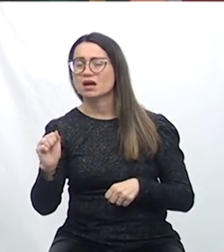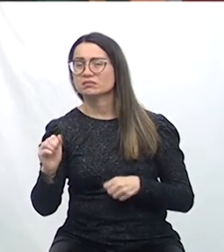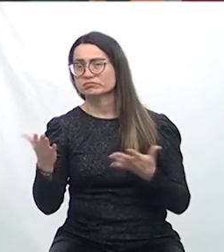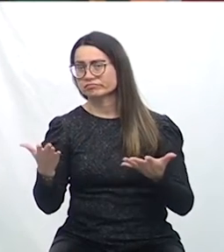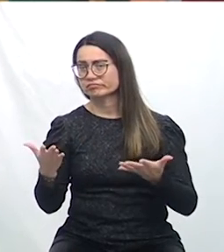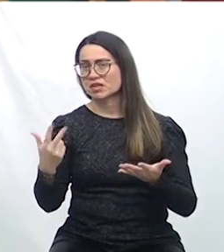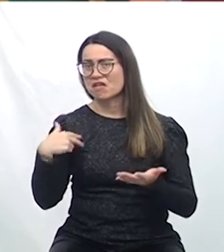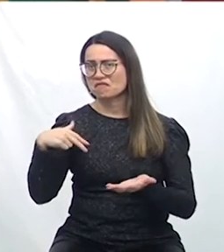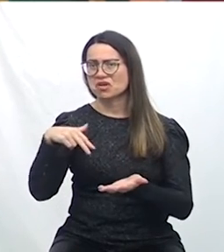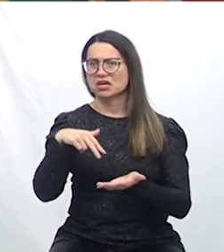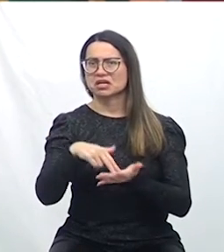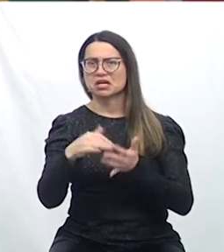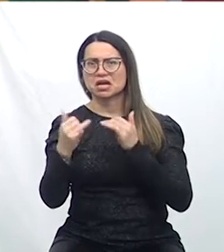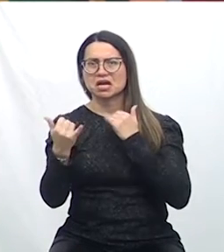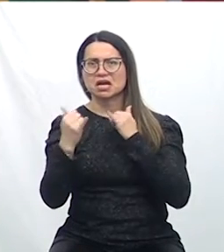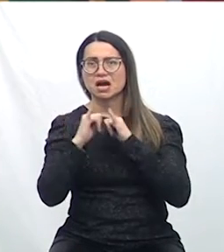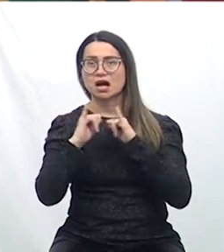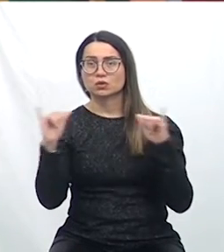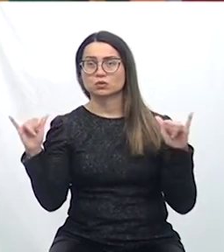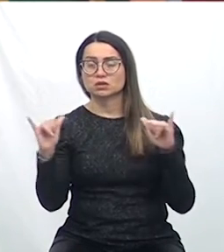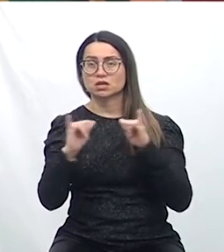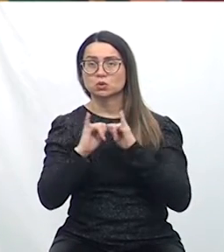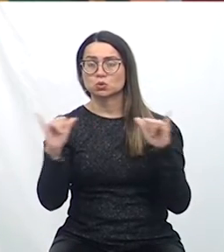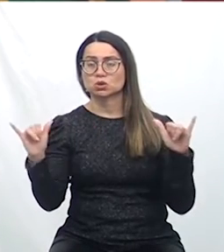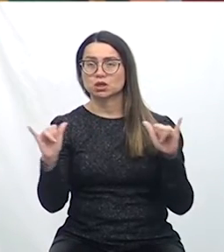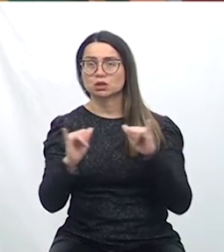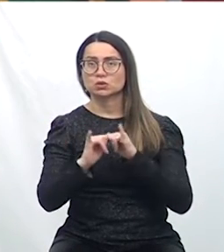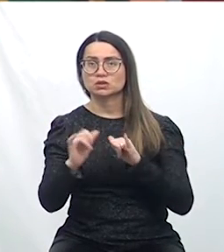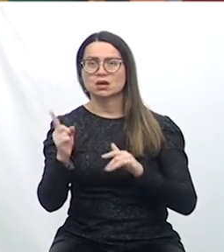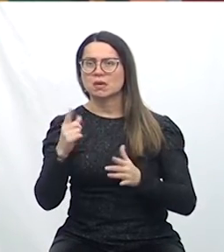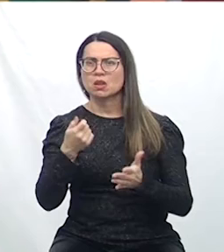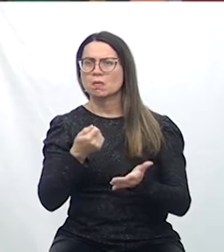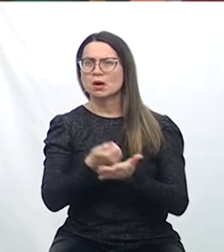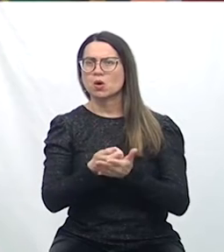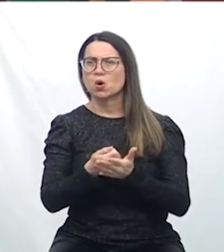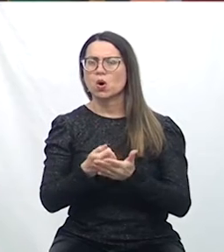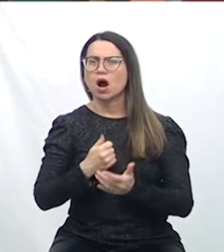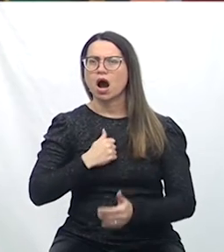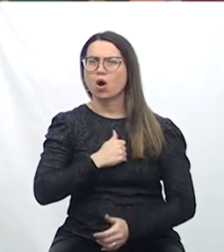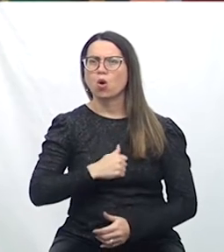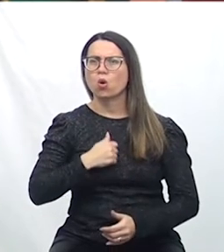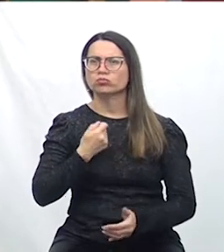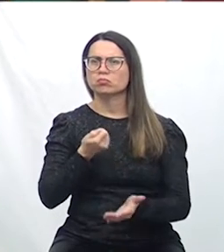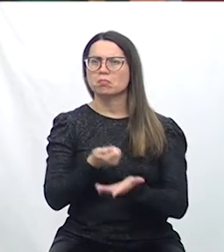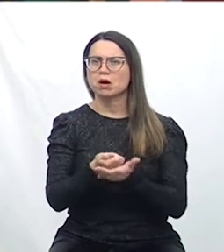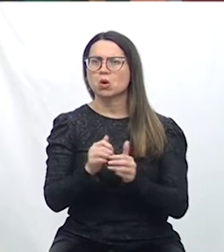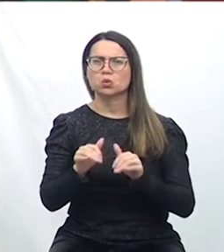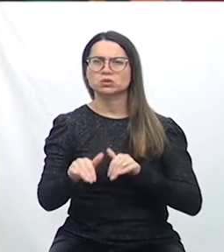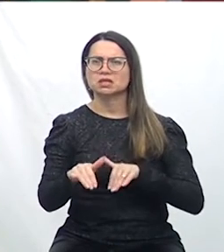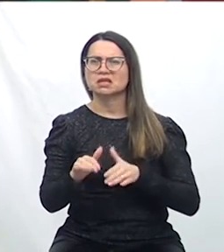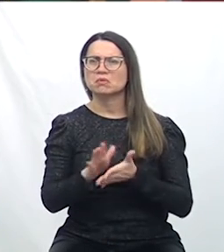anuncia aquilo, mas não pagou agosto, não pagou setembro. É uma confusão esse governo do estado,